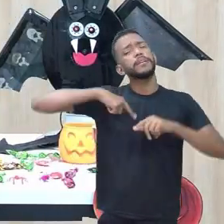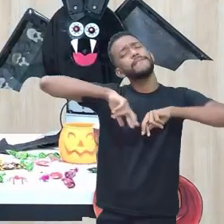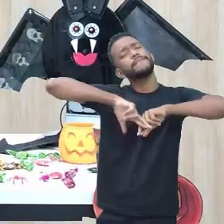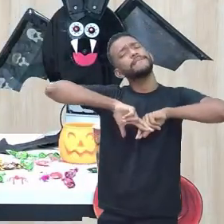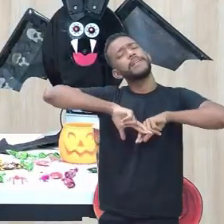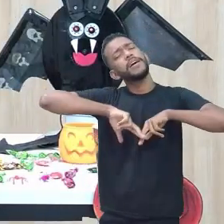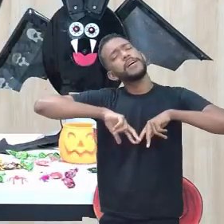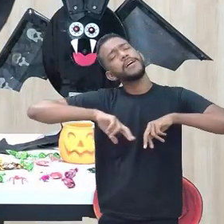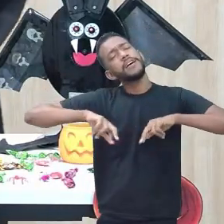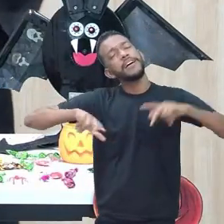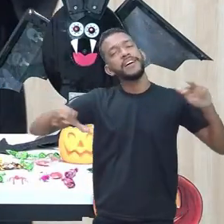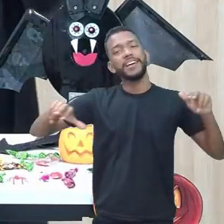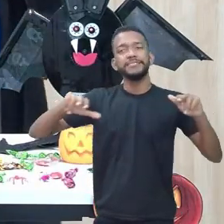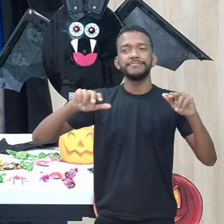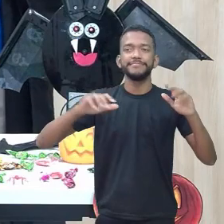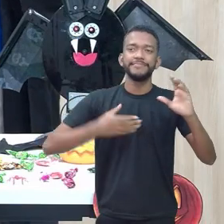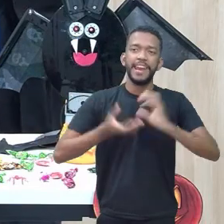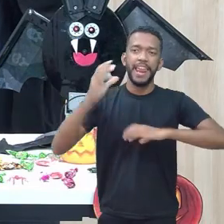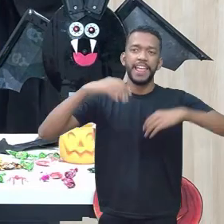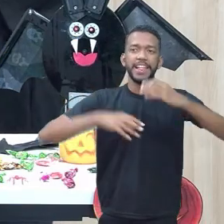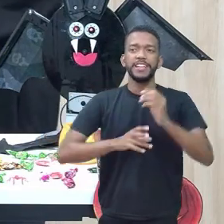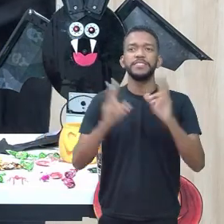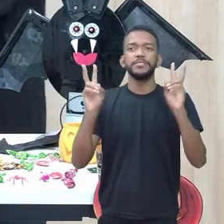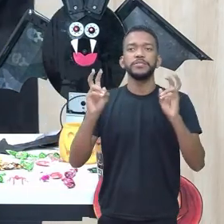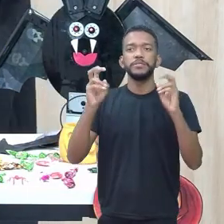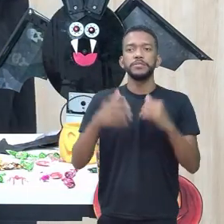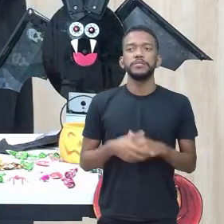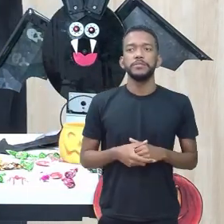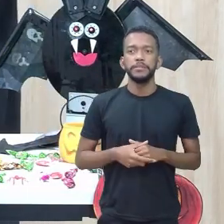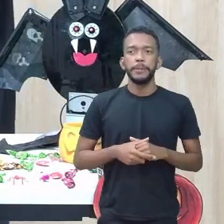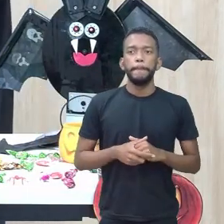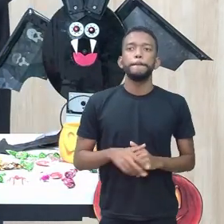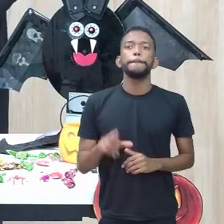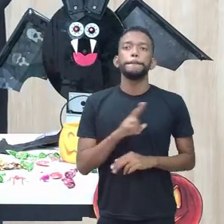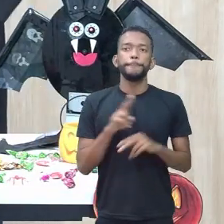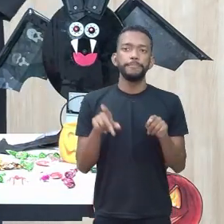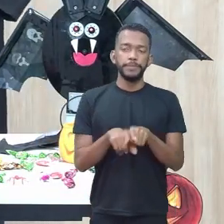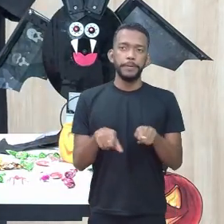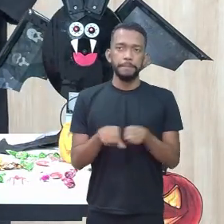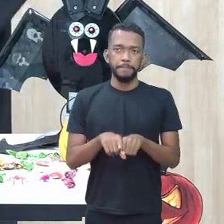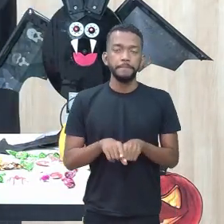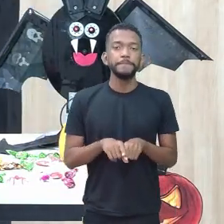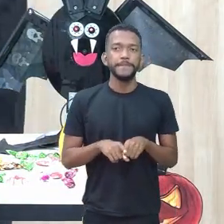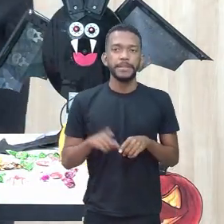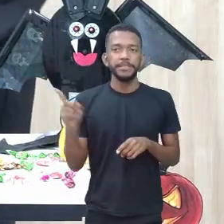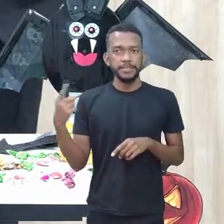né, do Halloween. Essa lenda aqui é bastante interessante também, de